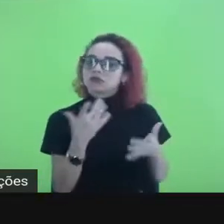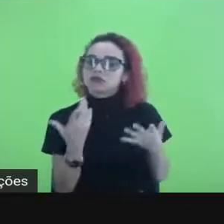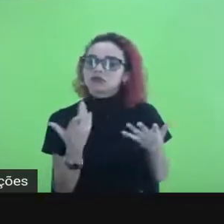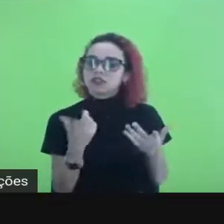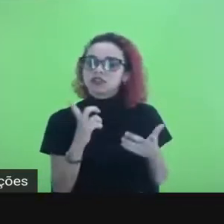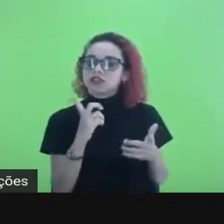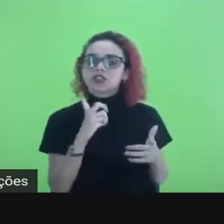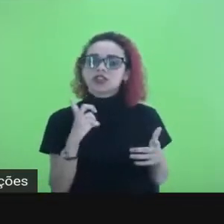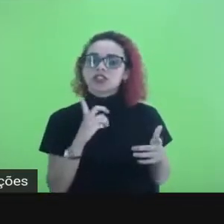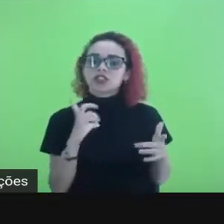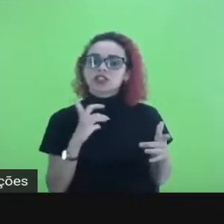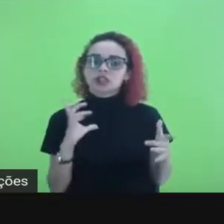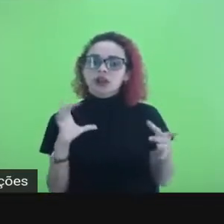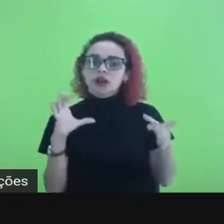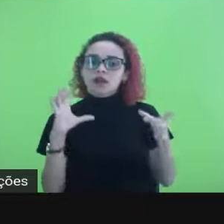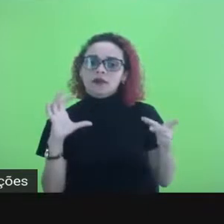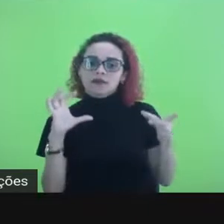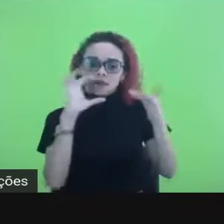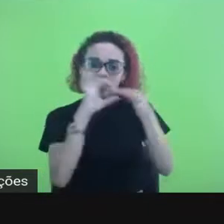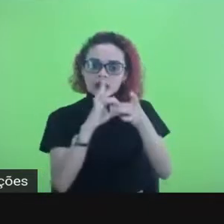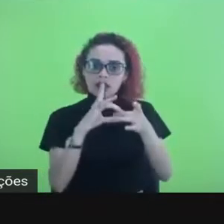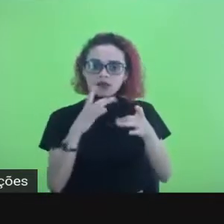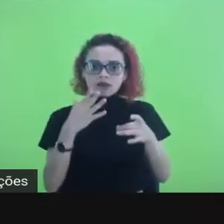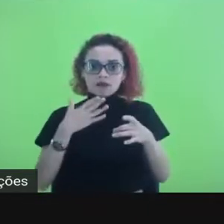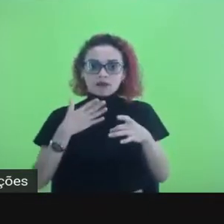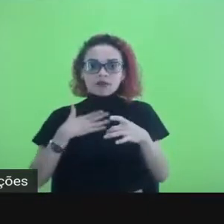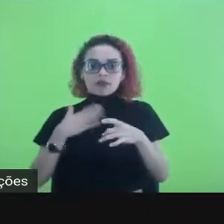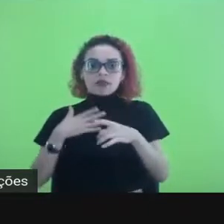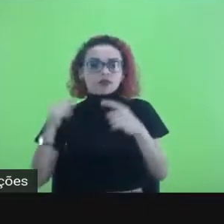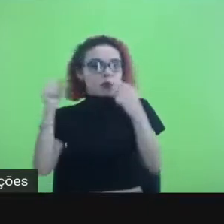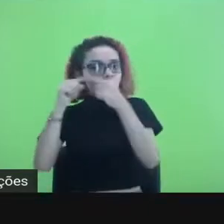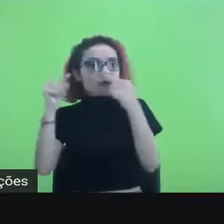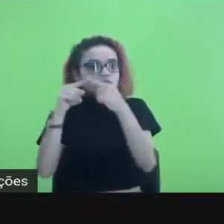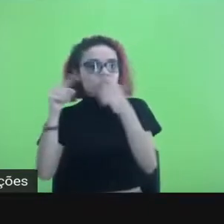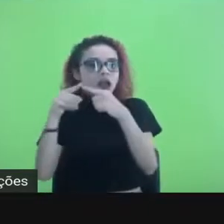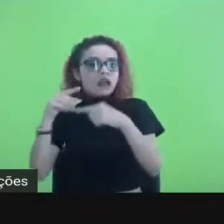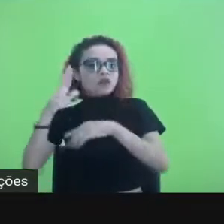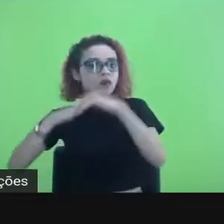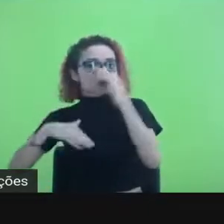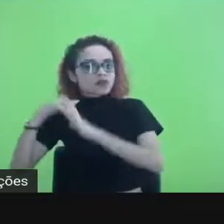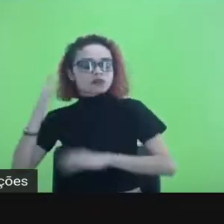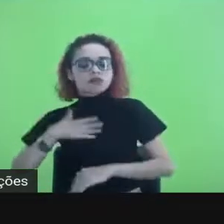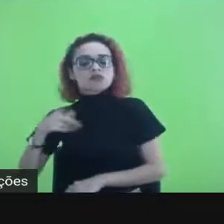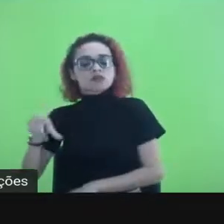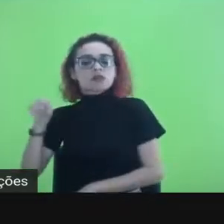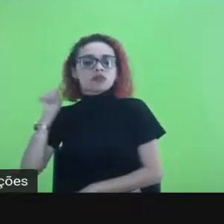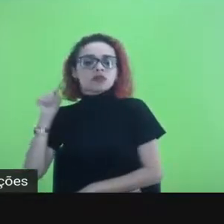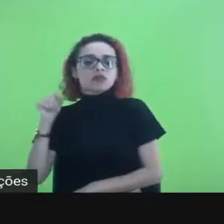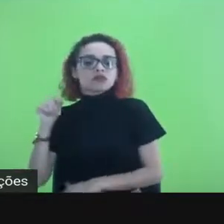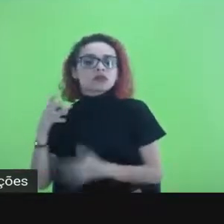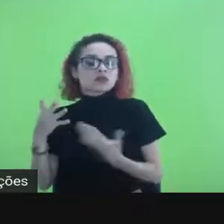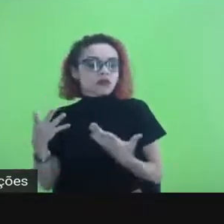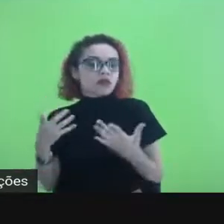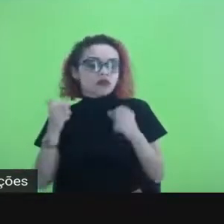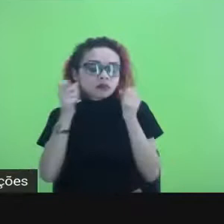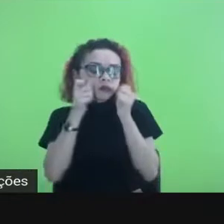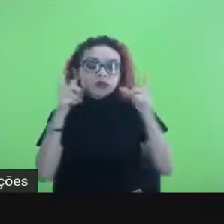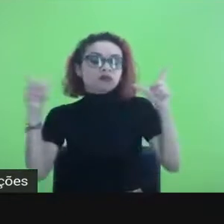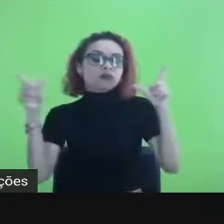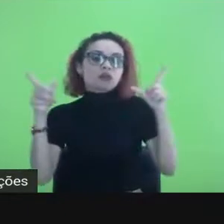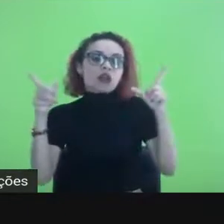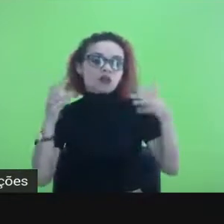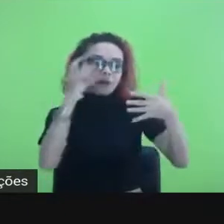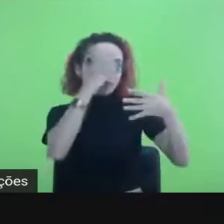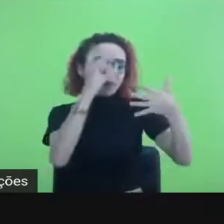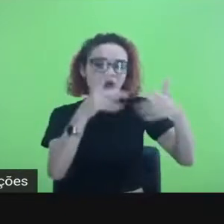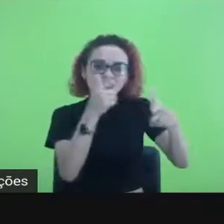tinham a ver com essa profissão que eu havia escolhido, né? Então, isso foi um despertar mesmo para essas questões que